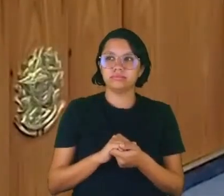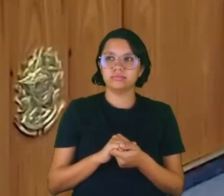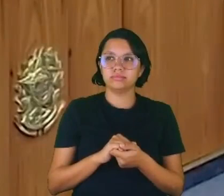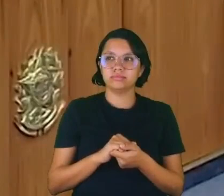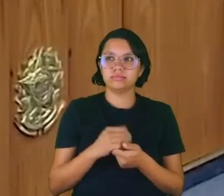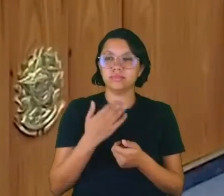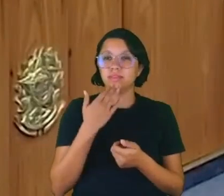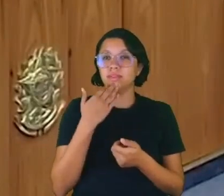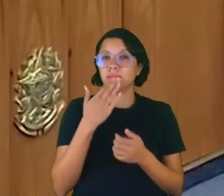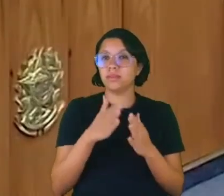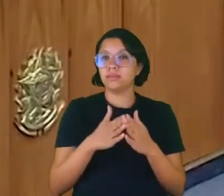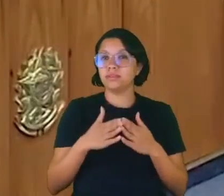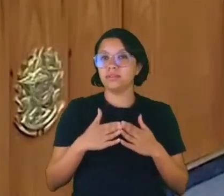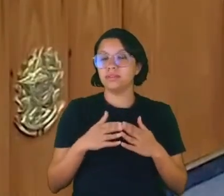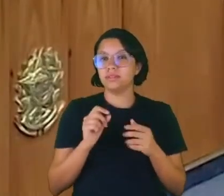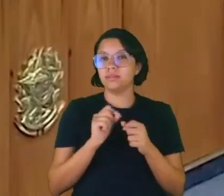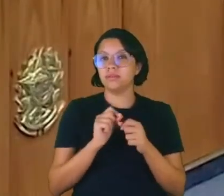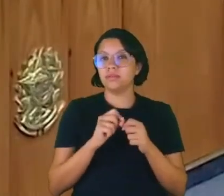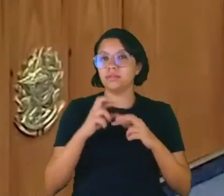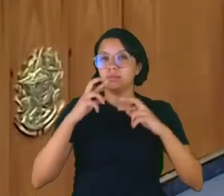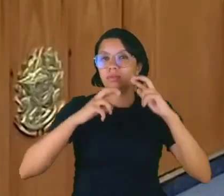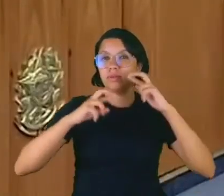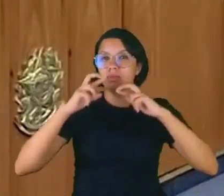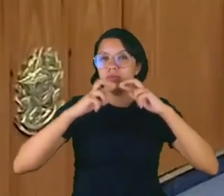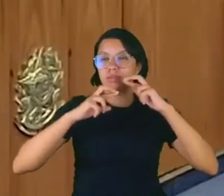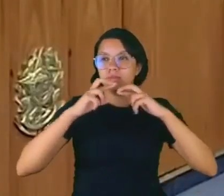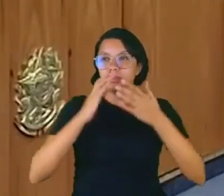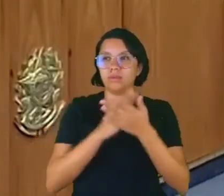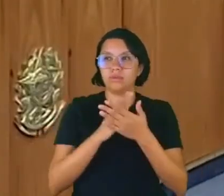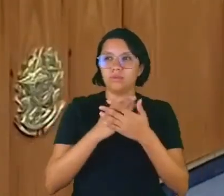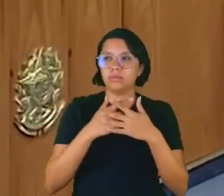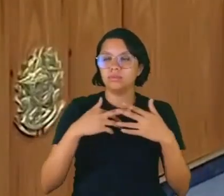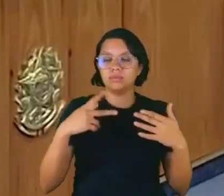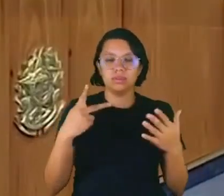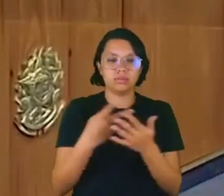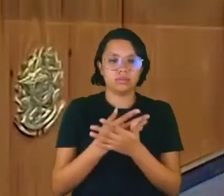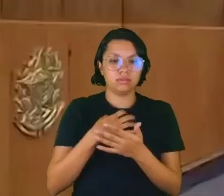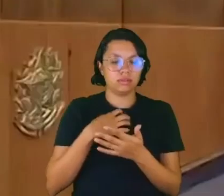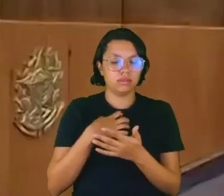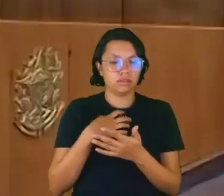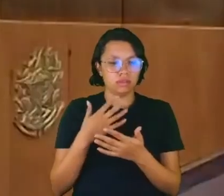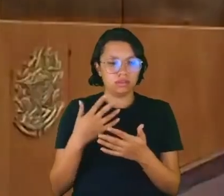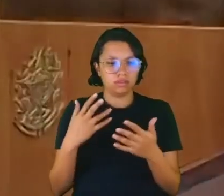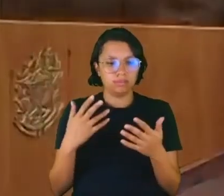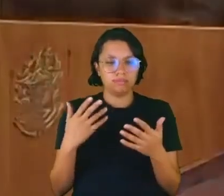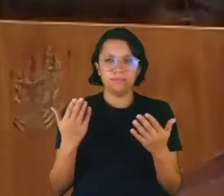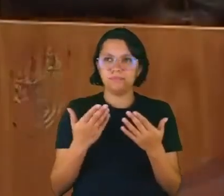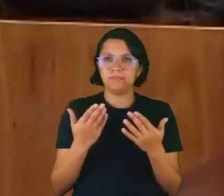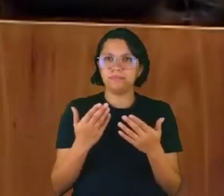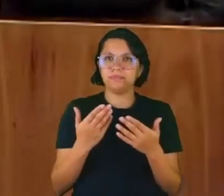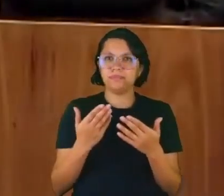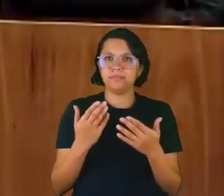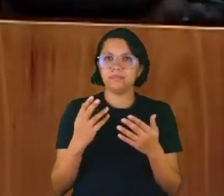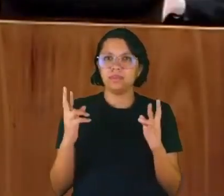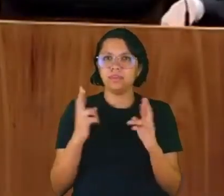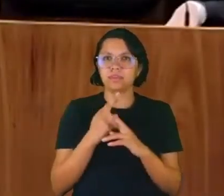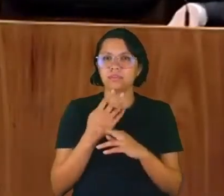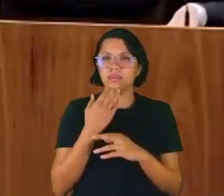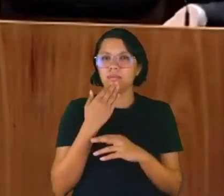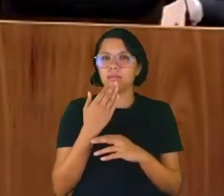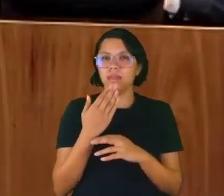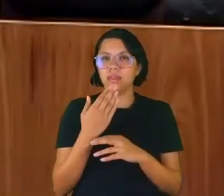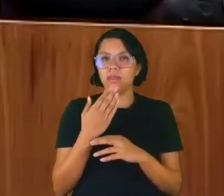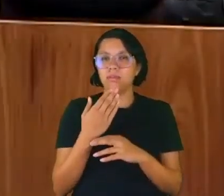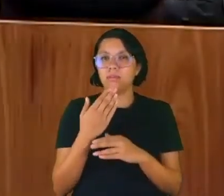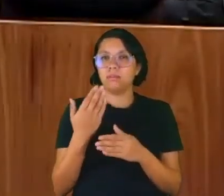Eu peço licença aqui para fazer uma observação, algo que me ocorreu agora com relação à demanda